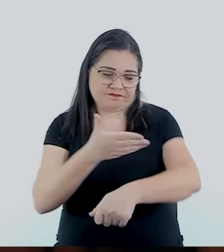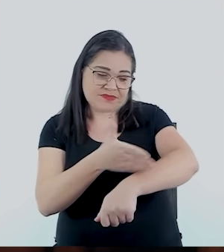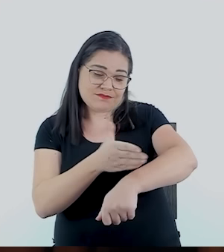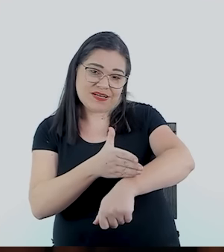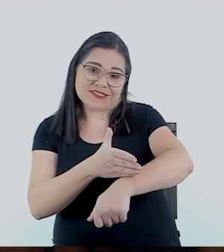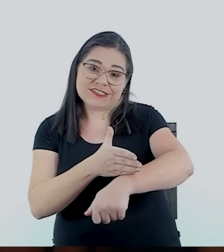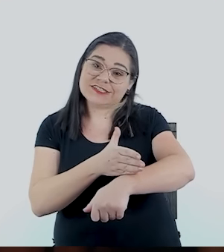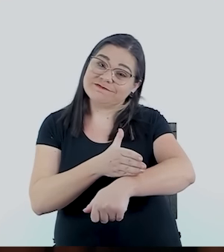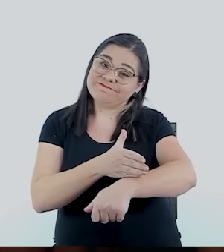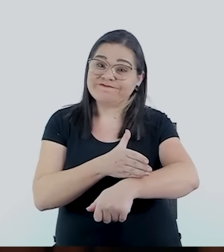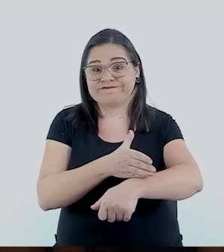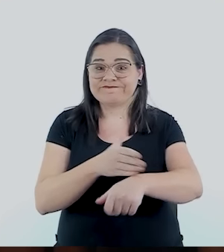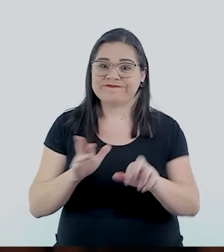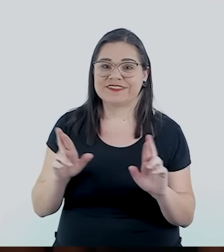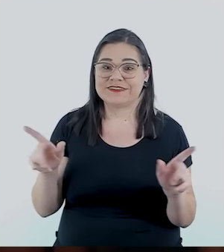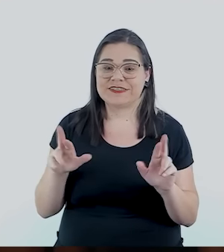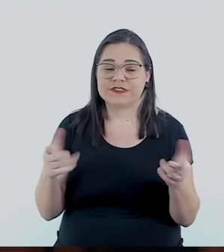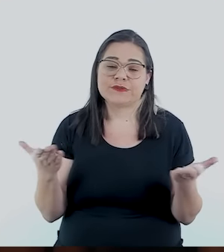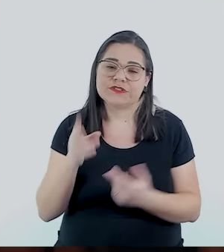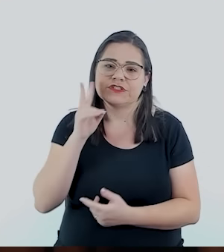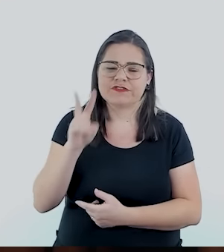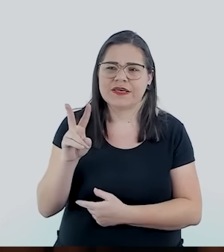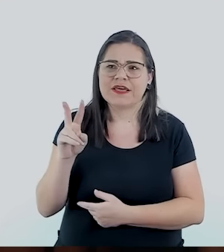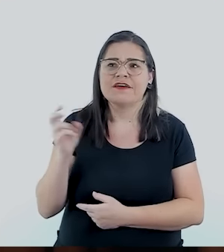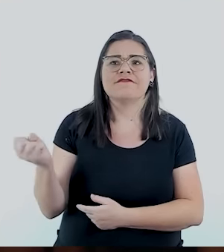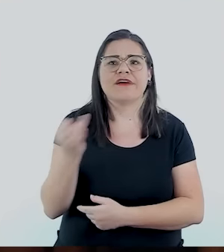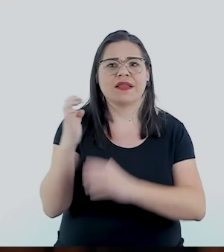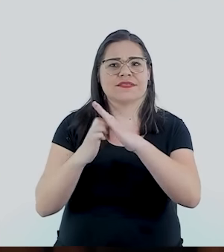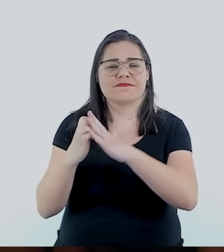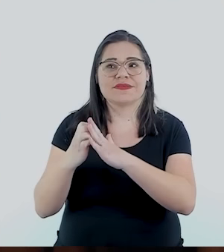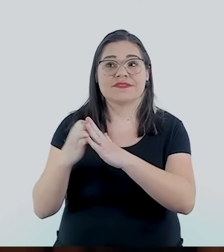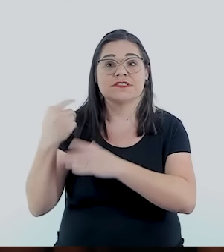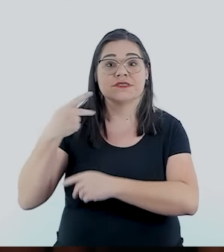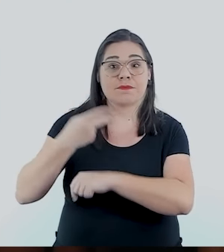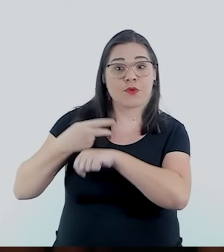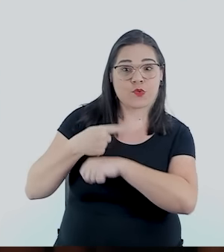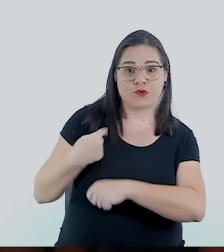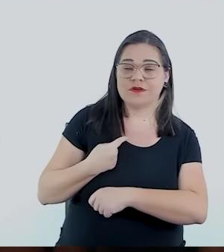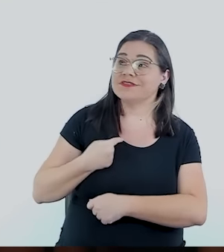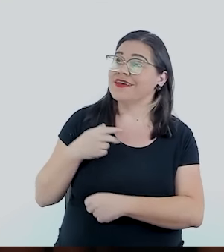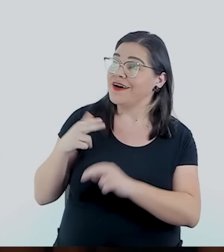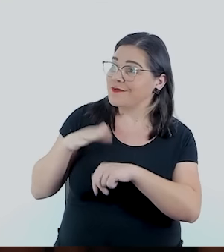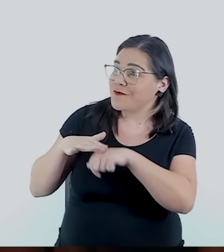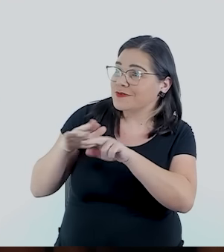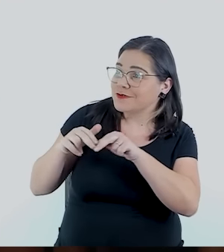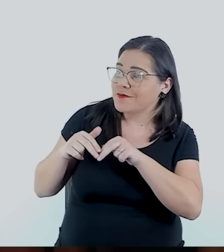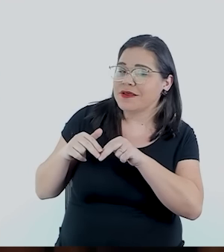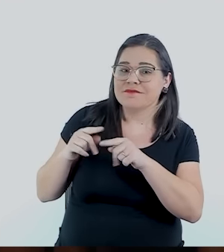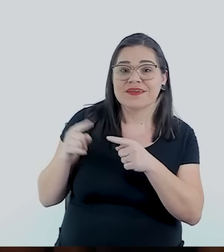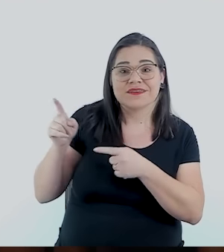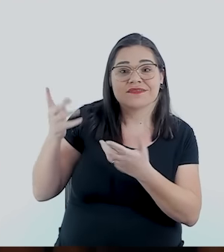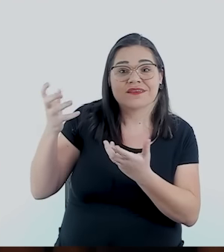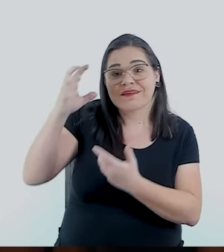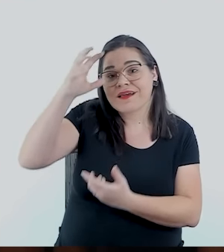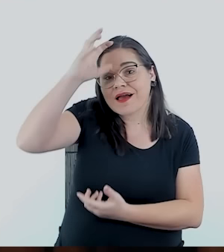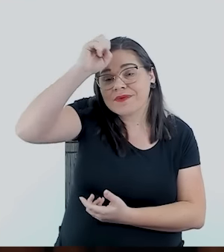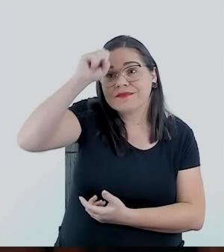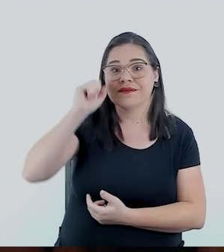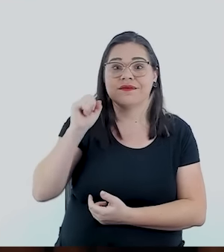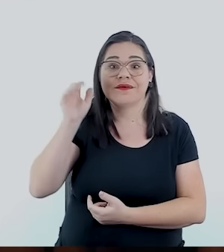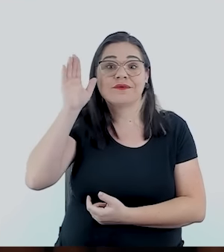eh hoje felizmente empresas nos procuram interessadas no tema mas ainda muito mais interessadas em aprender